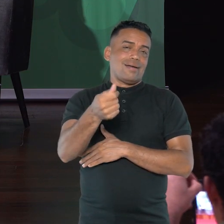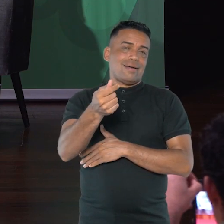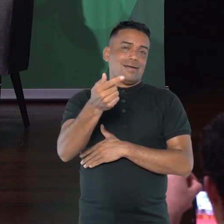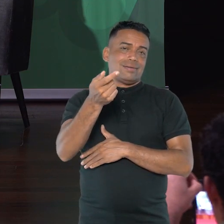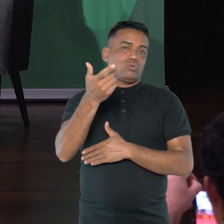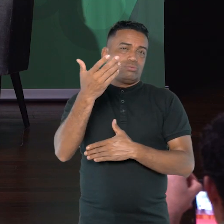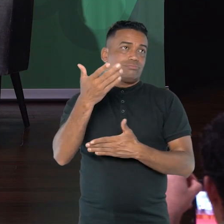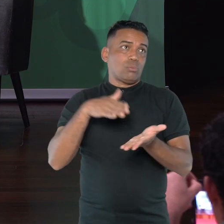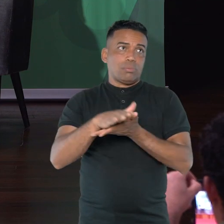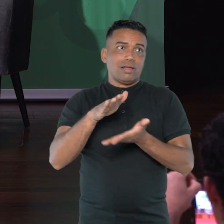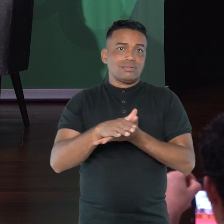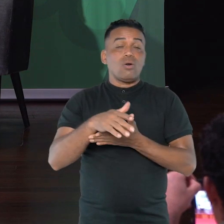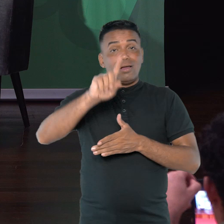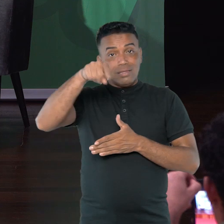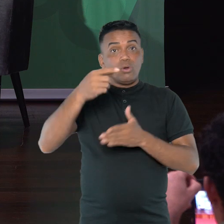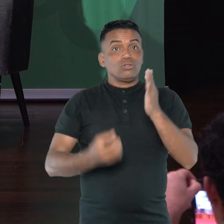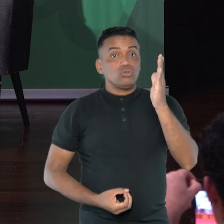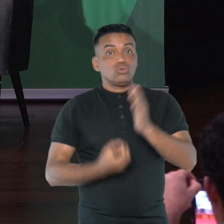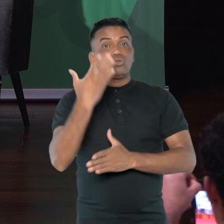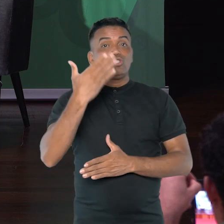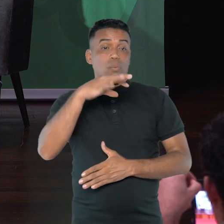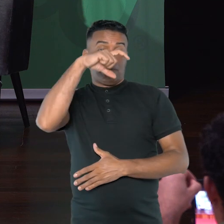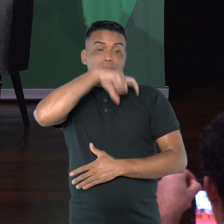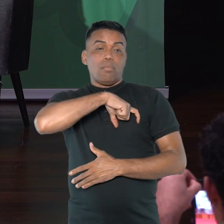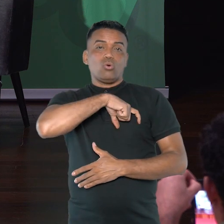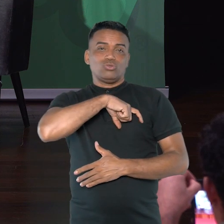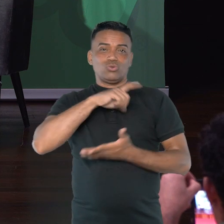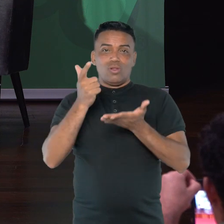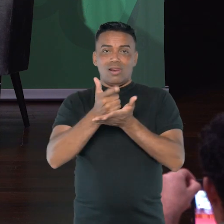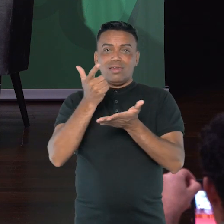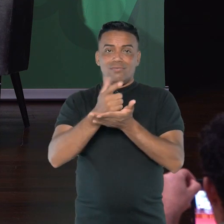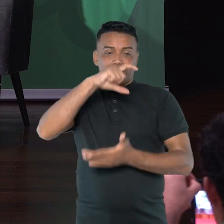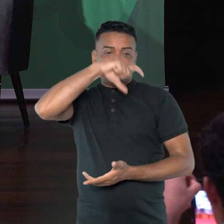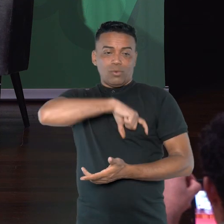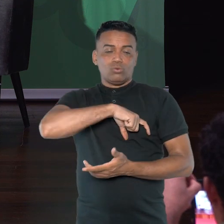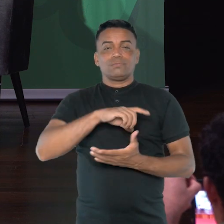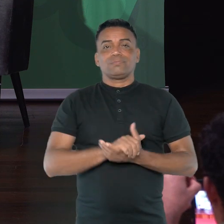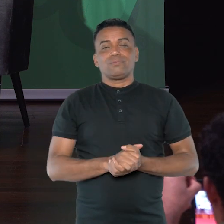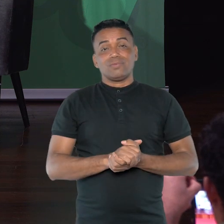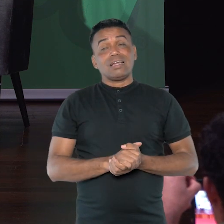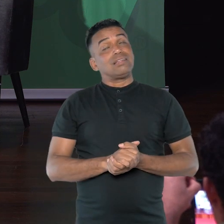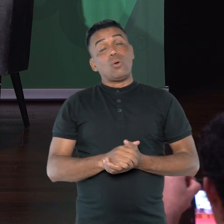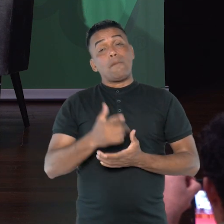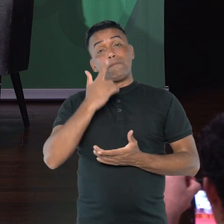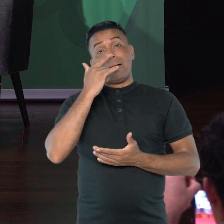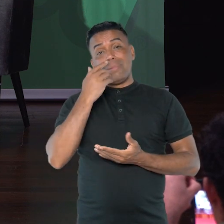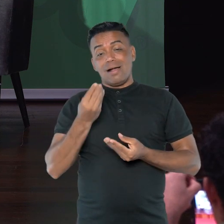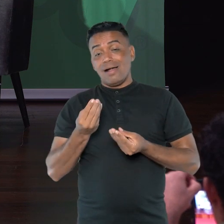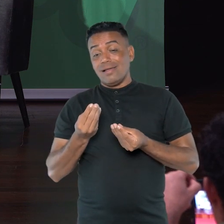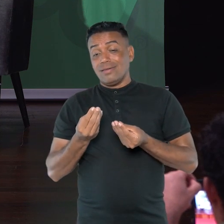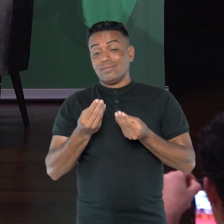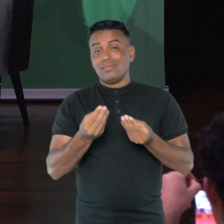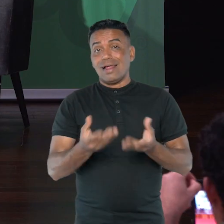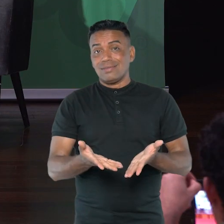que acabaram depois chegando nessas edições de bolsa. Então essa é a formação. E o pai dele trazia esses livros e ajudou a formar essa leitura, até